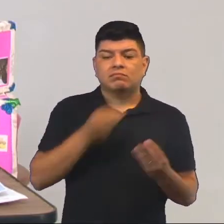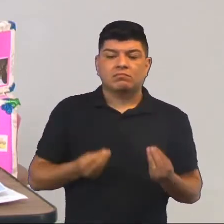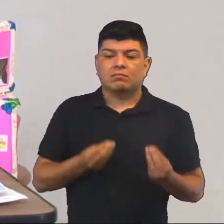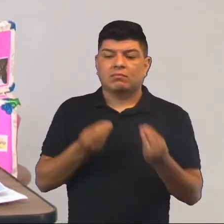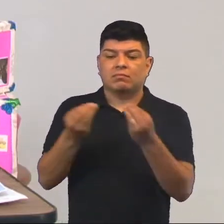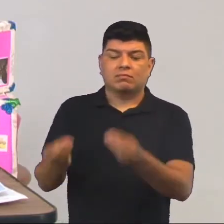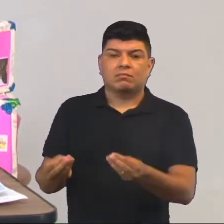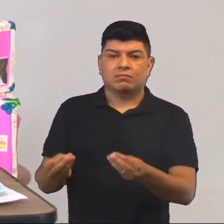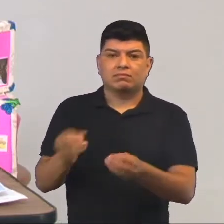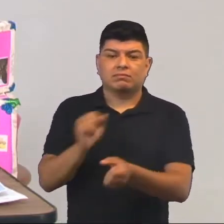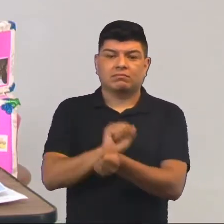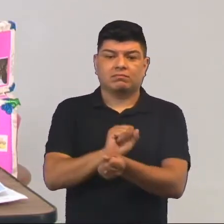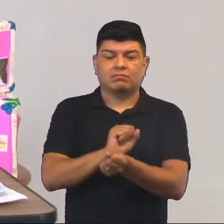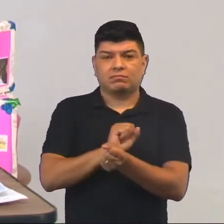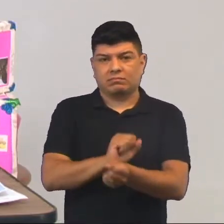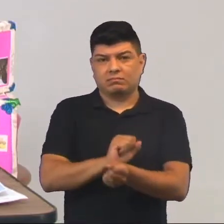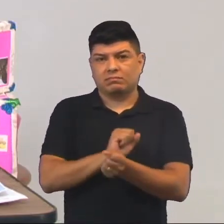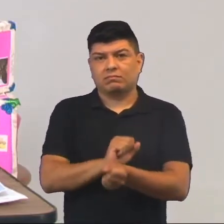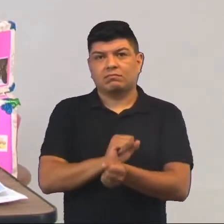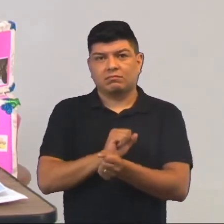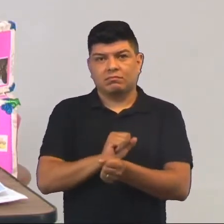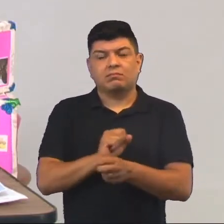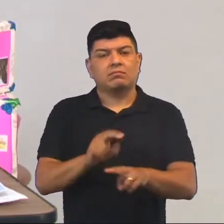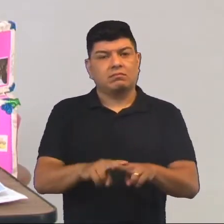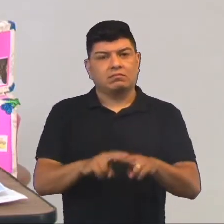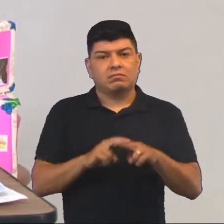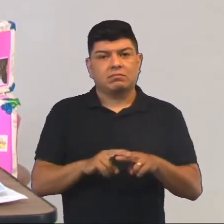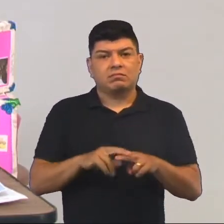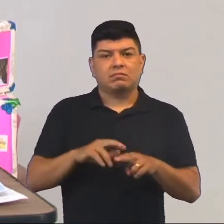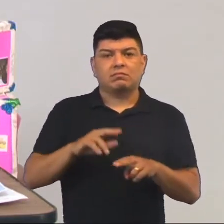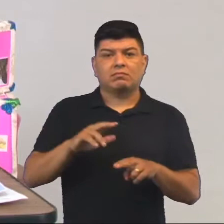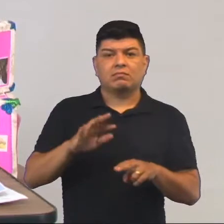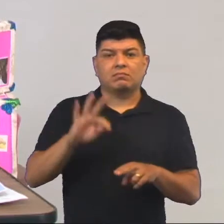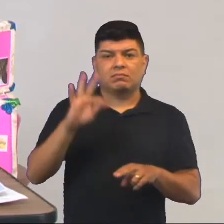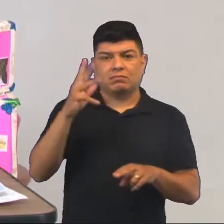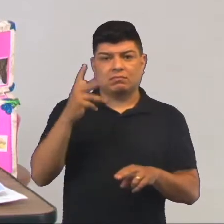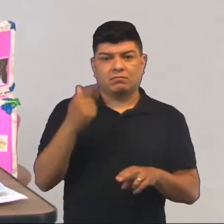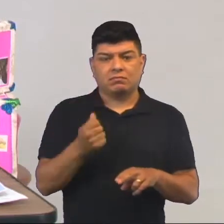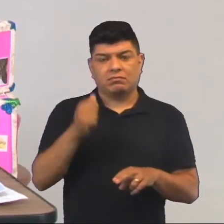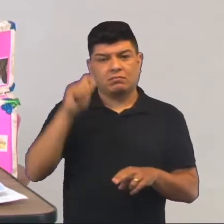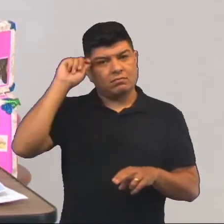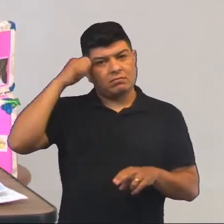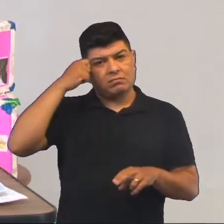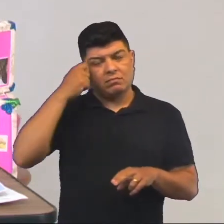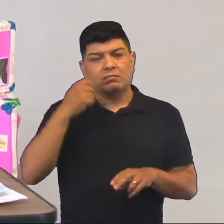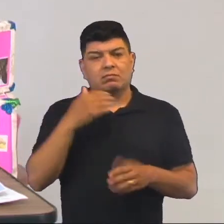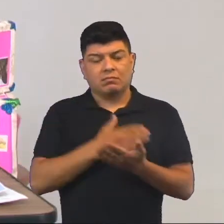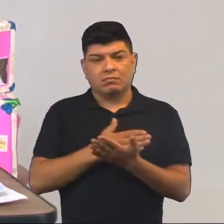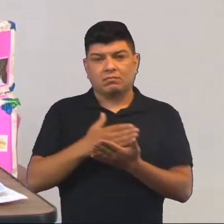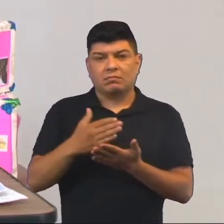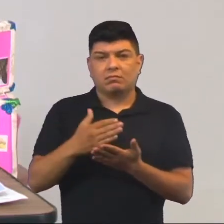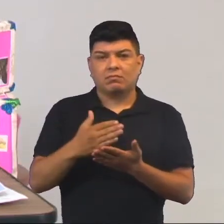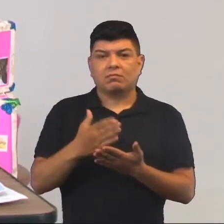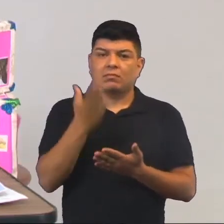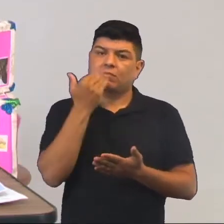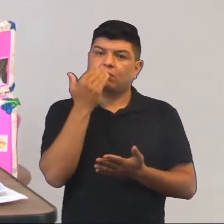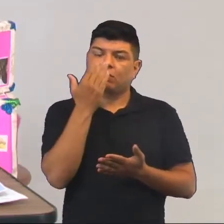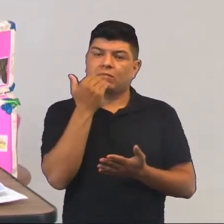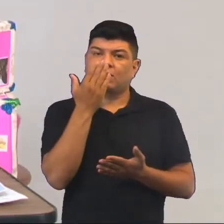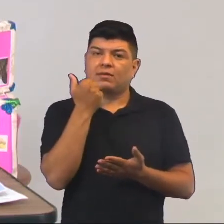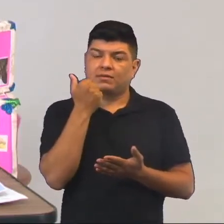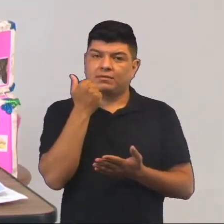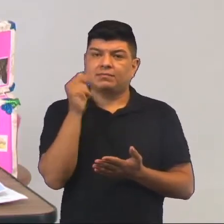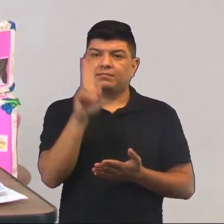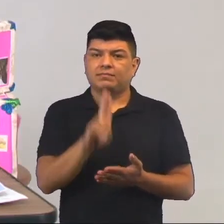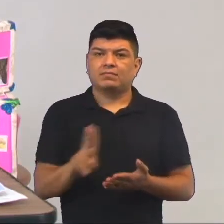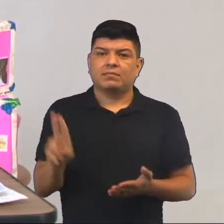dados aos escravos, isso mesmo. Então, os africanos, eles começaram a consumir,